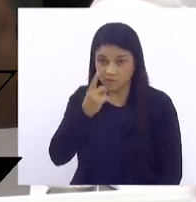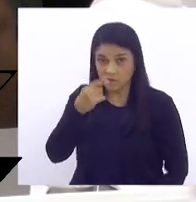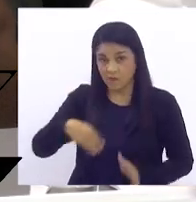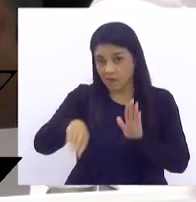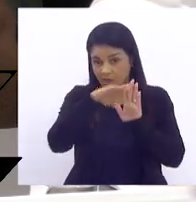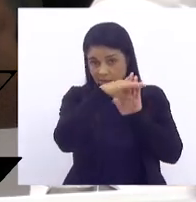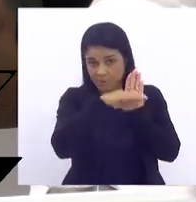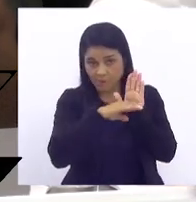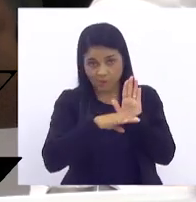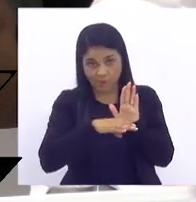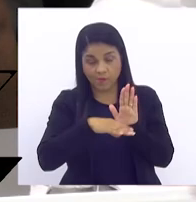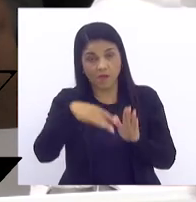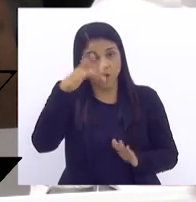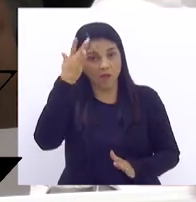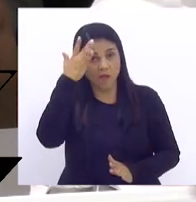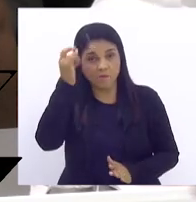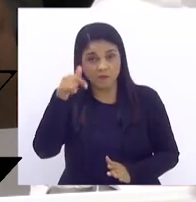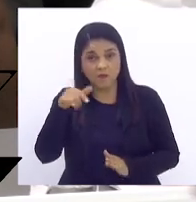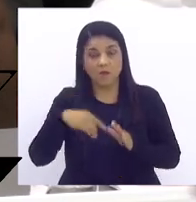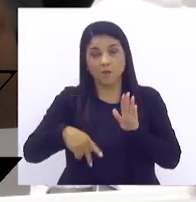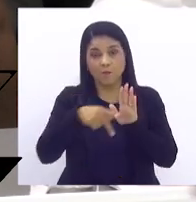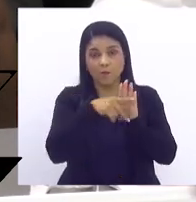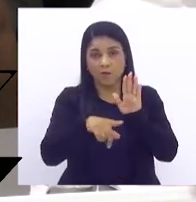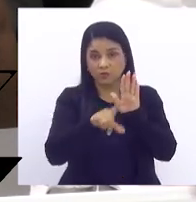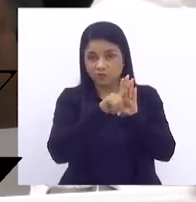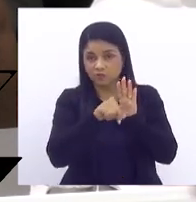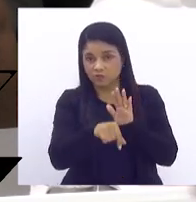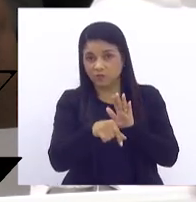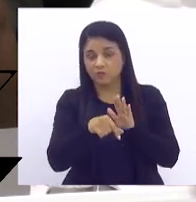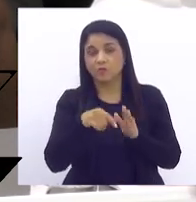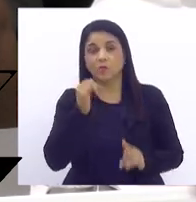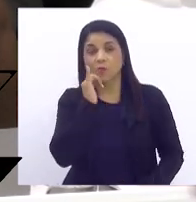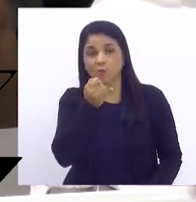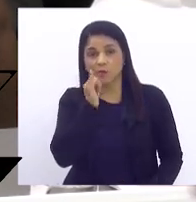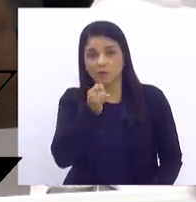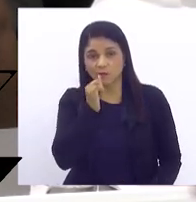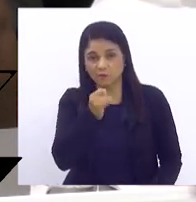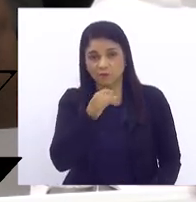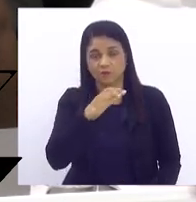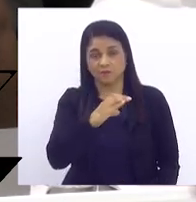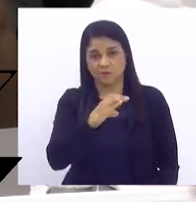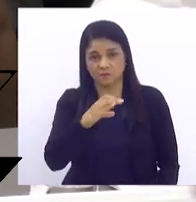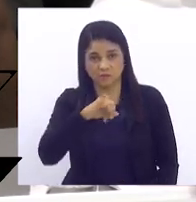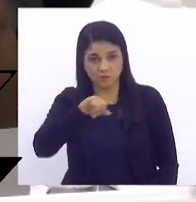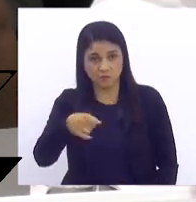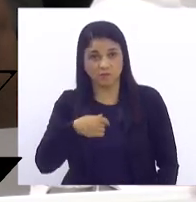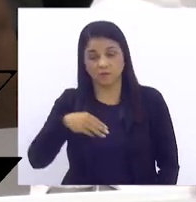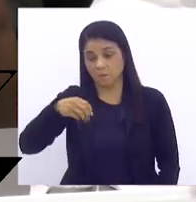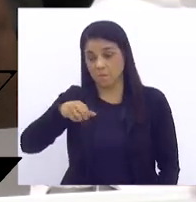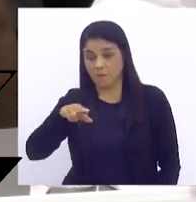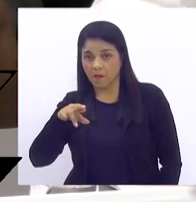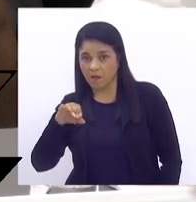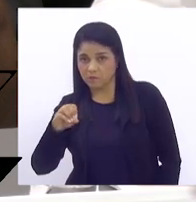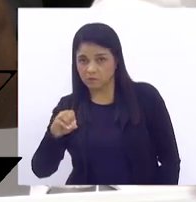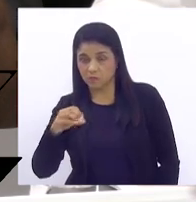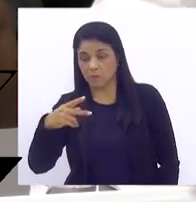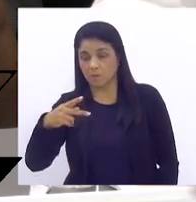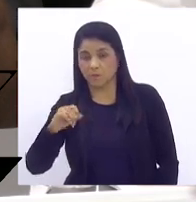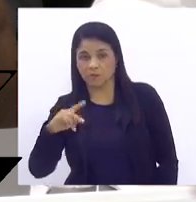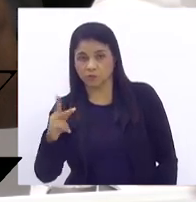amanhã, um projeto cujo relator na CCJ era o Márcio Pacheco, e ele, no parecer,